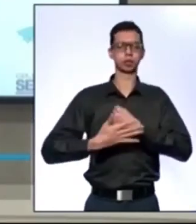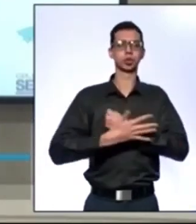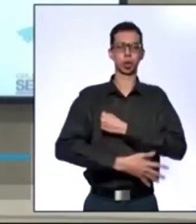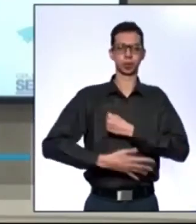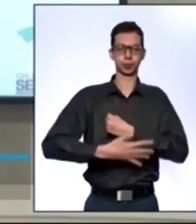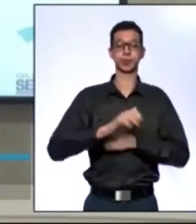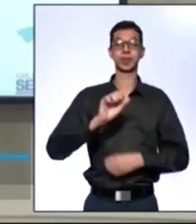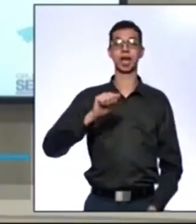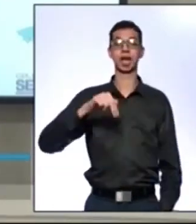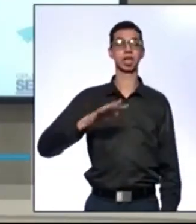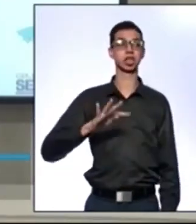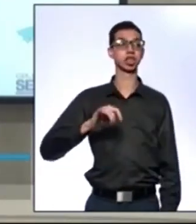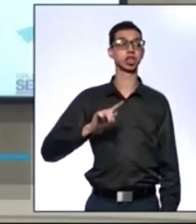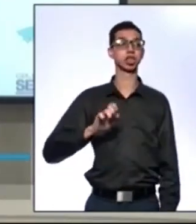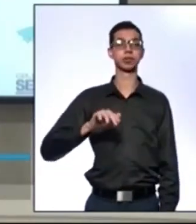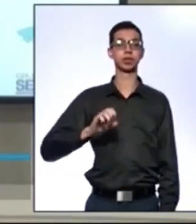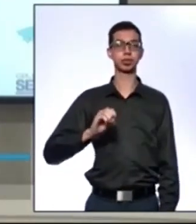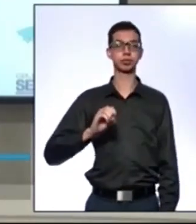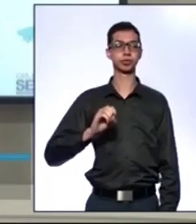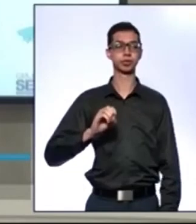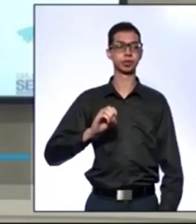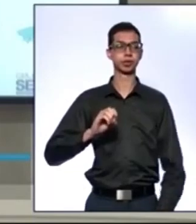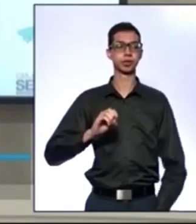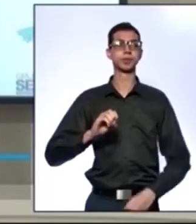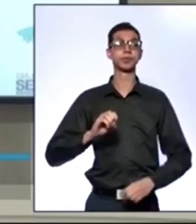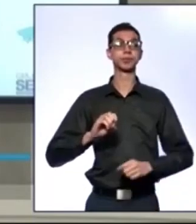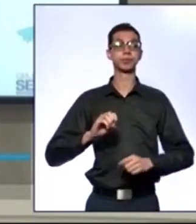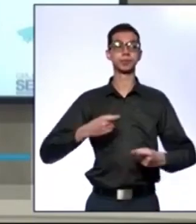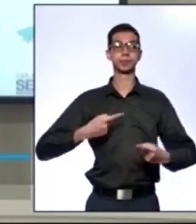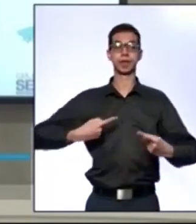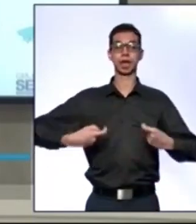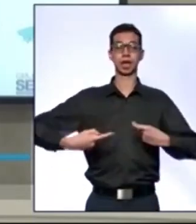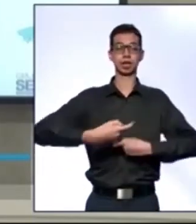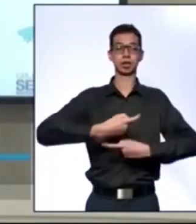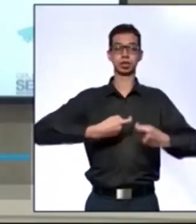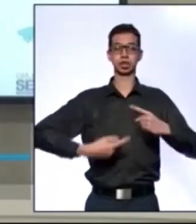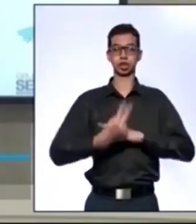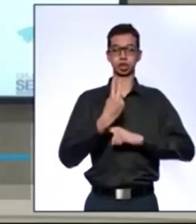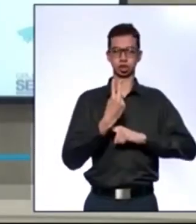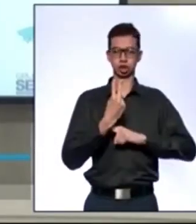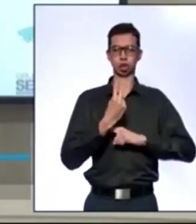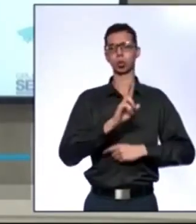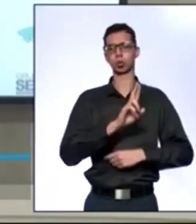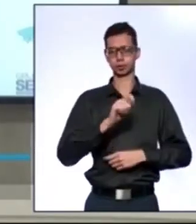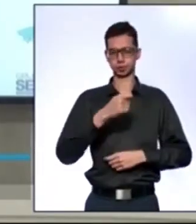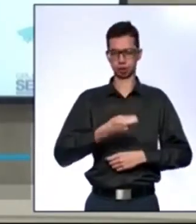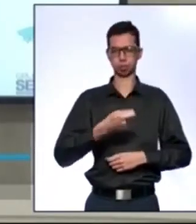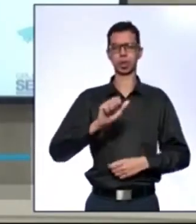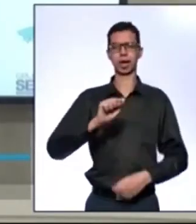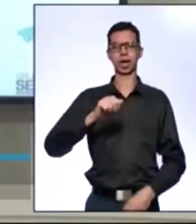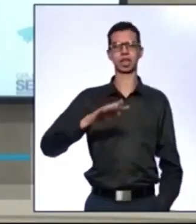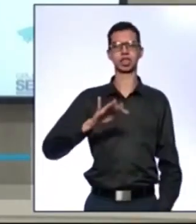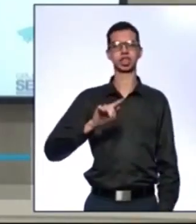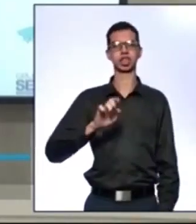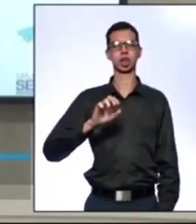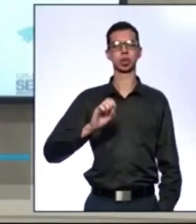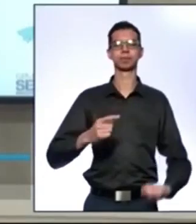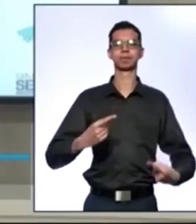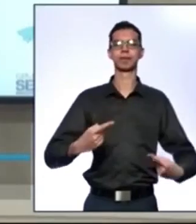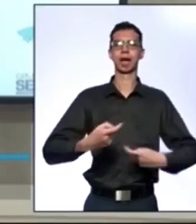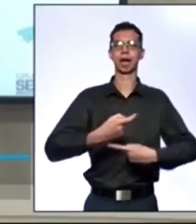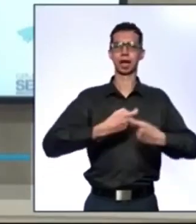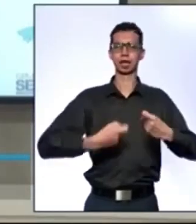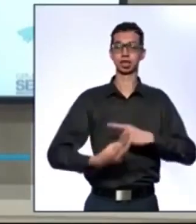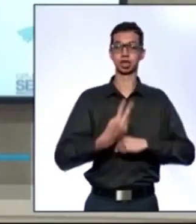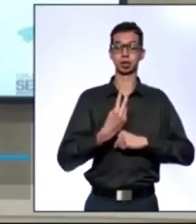os antígenos? Na superfície do agente causador da doença. Na membrana